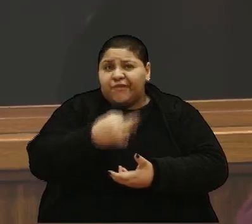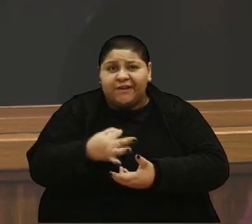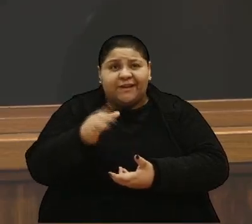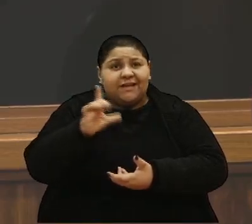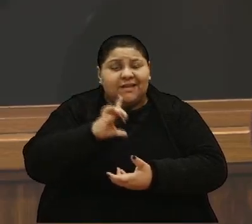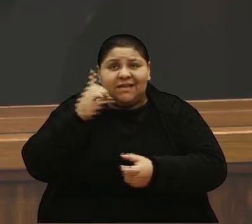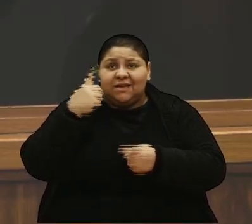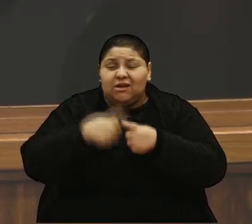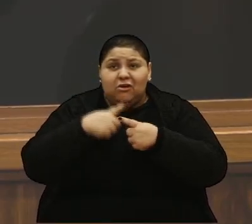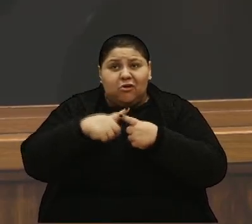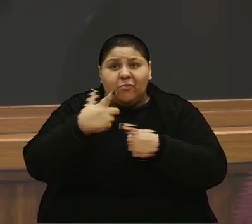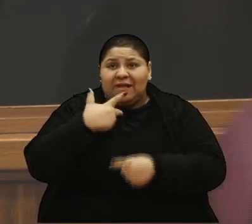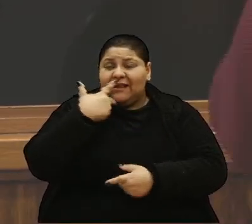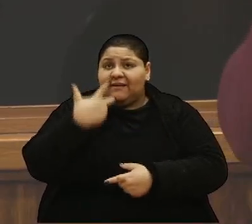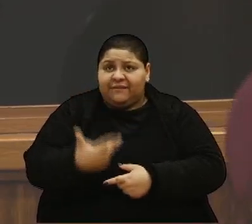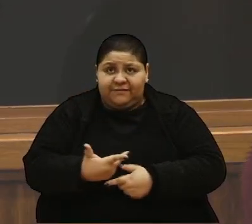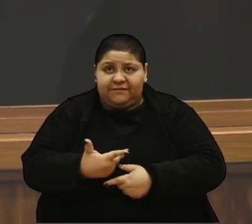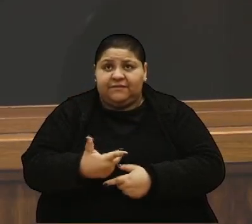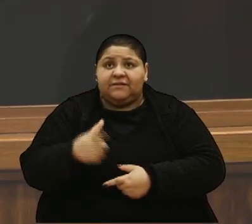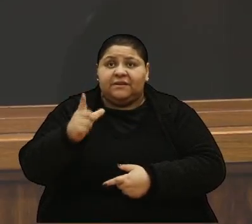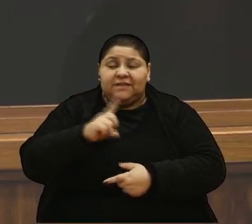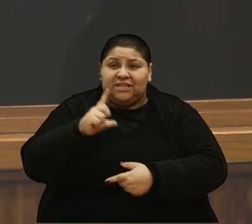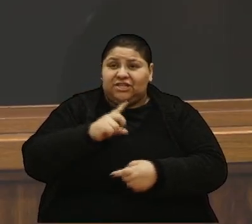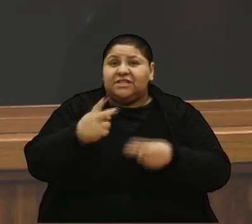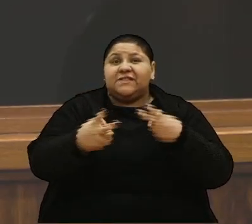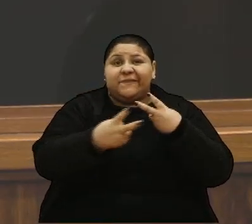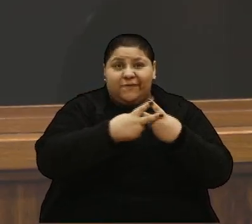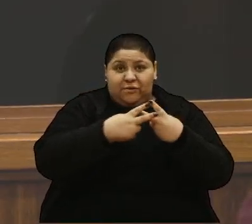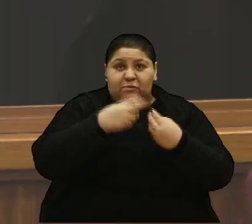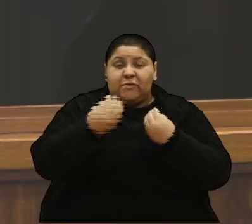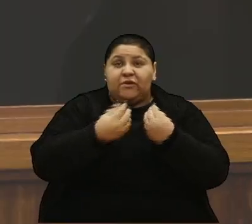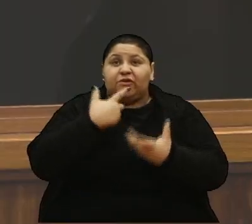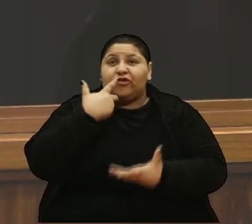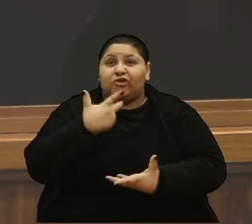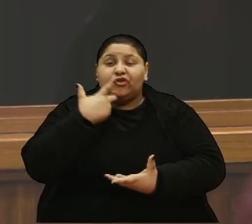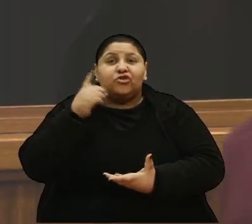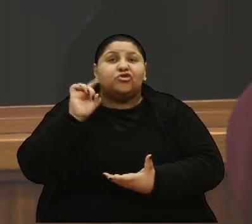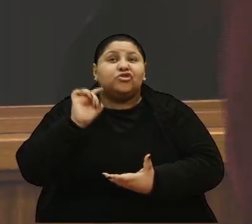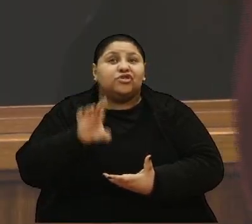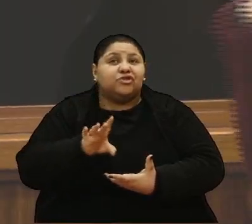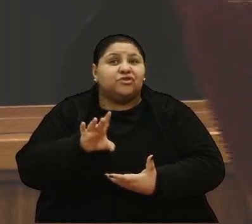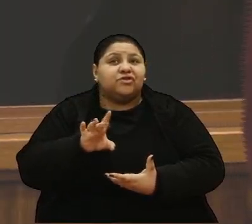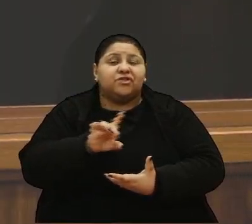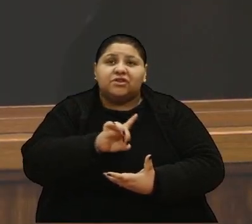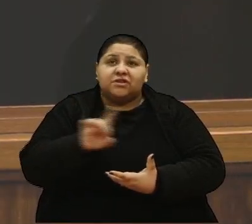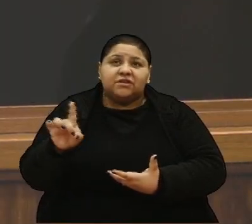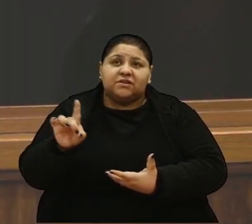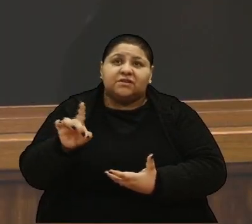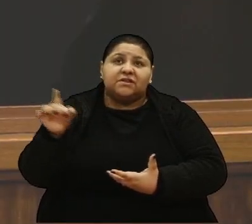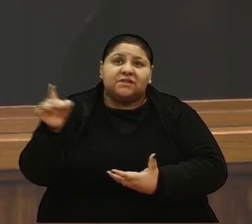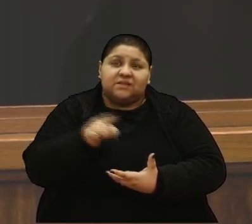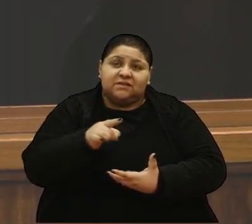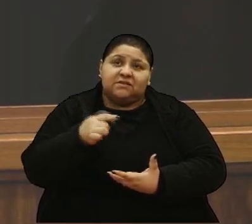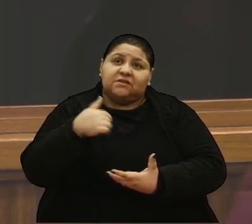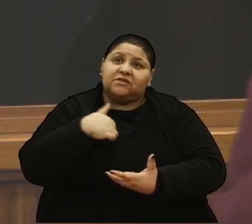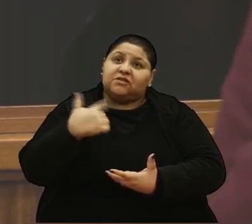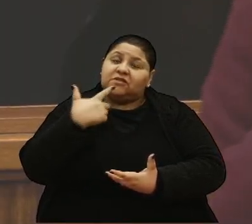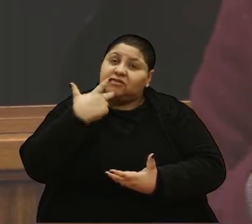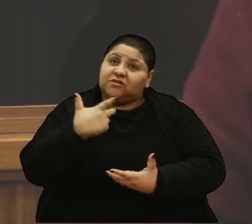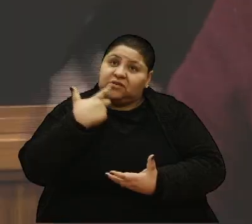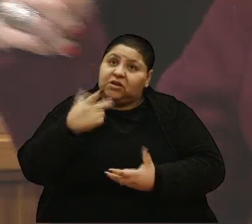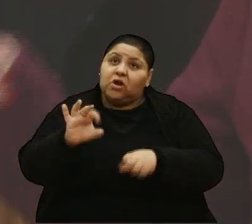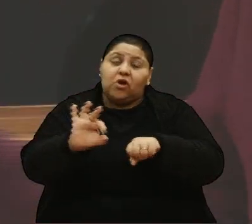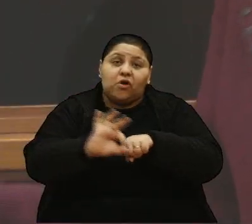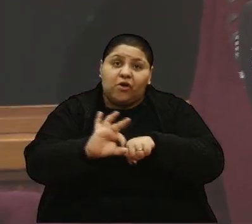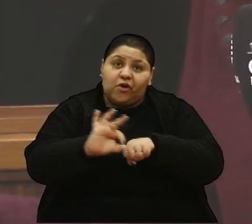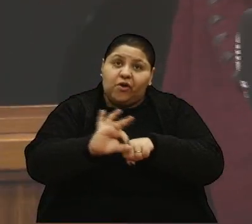teve, porque ela falou, ela tinha que ser punida pelo que ela falou, só que isso não é caso, e aí eu estou falando como